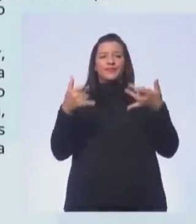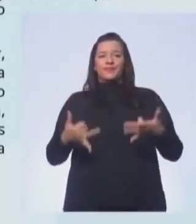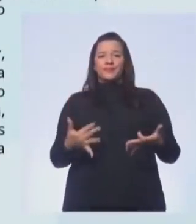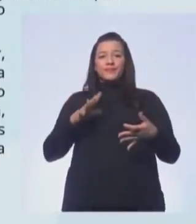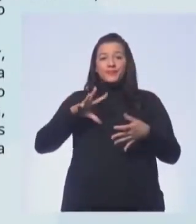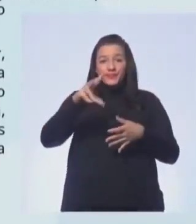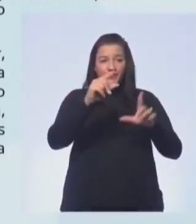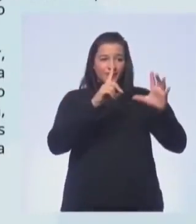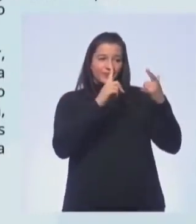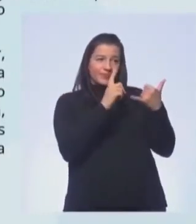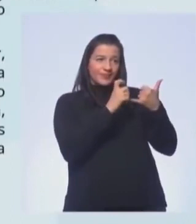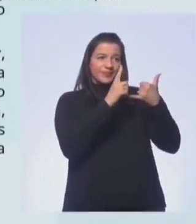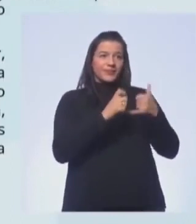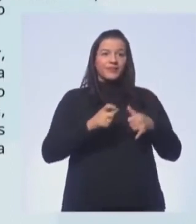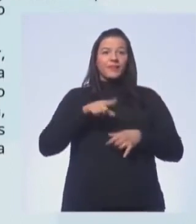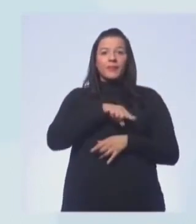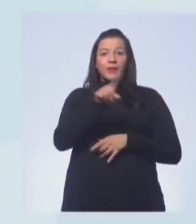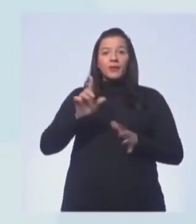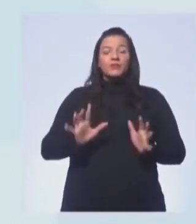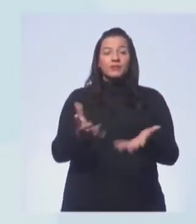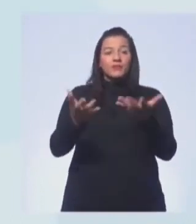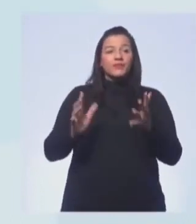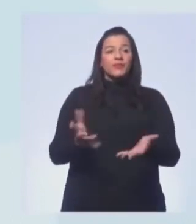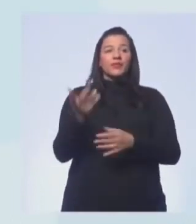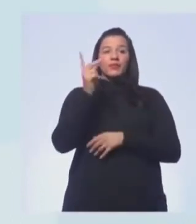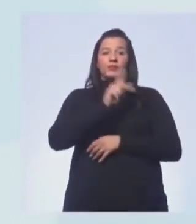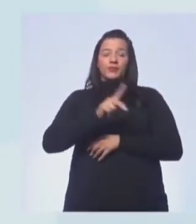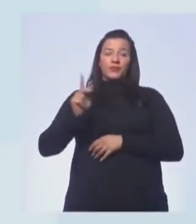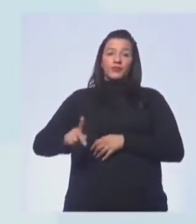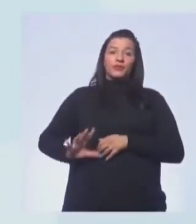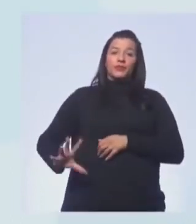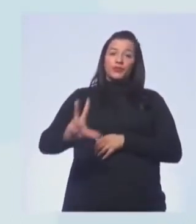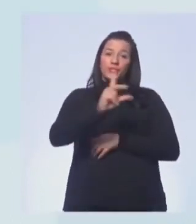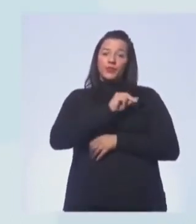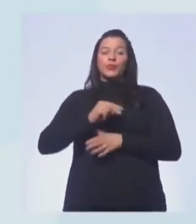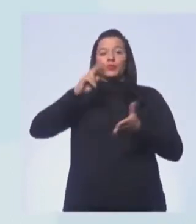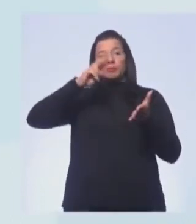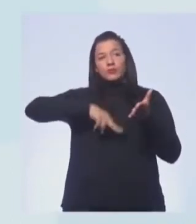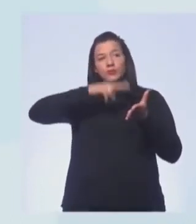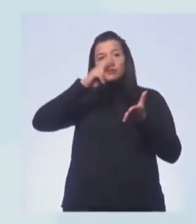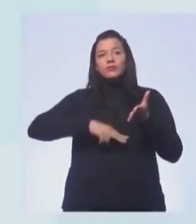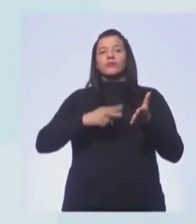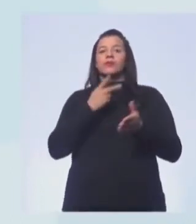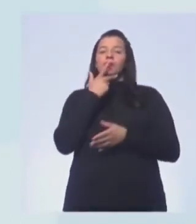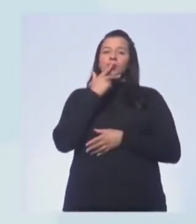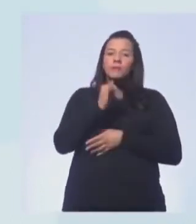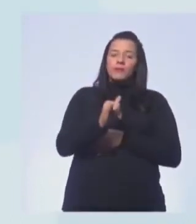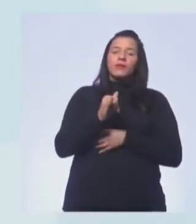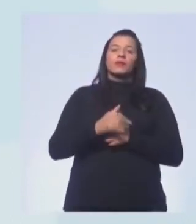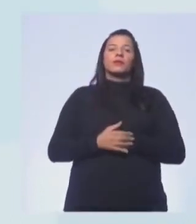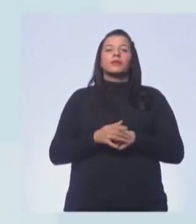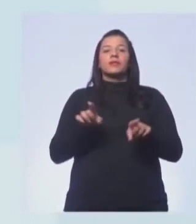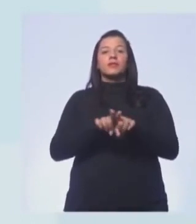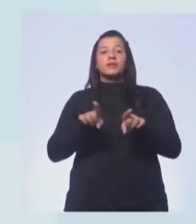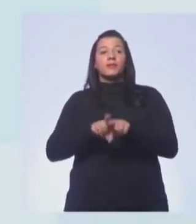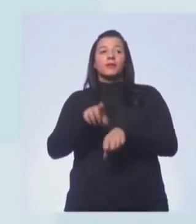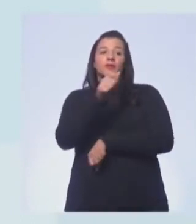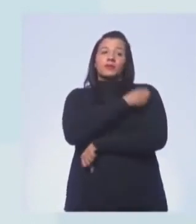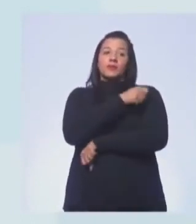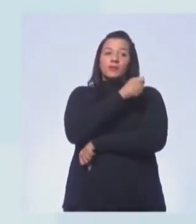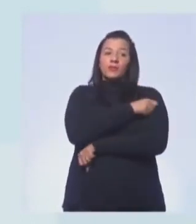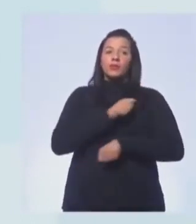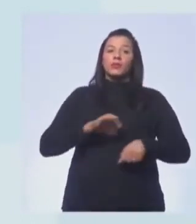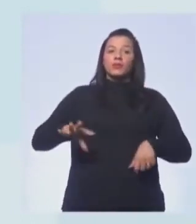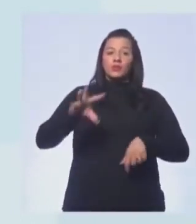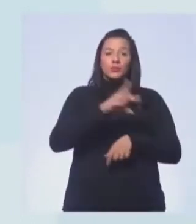vocês printarem, vocês olham quais são os incentivos. Professores incentivar a leitura, os pais, né, os amigos mostrarem que a